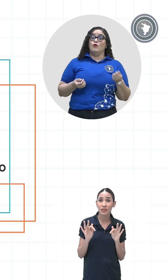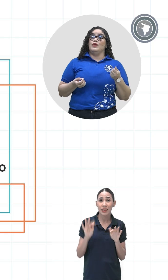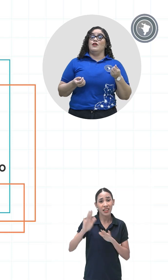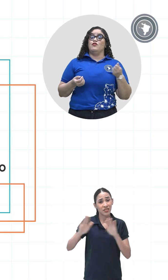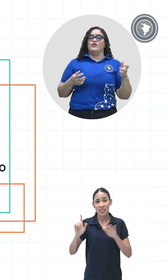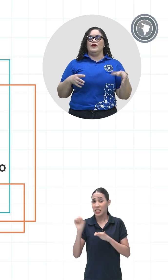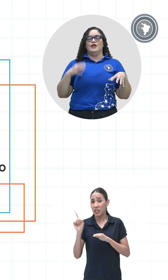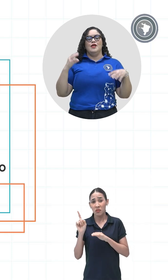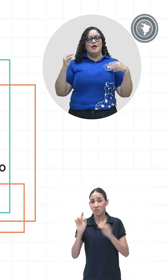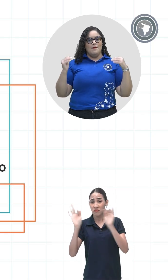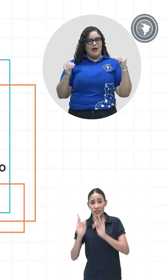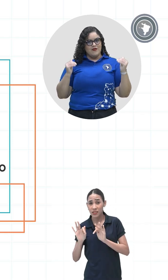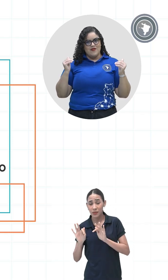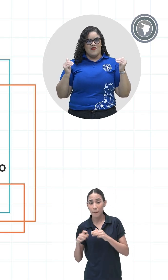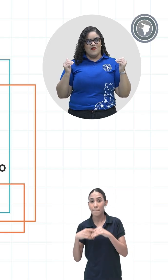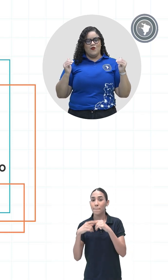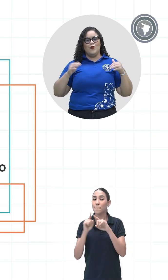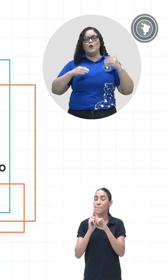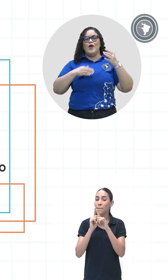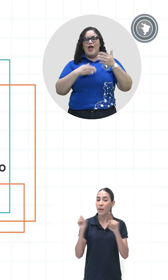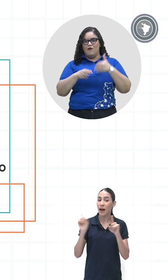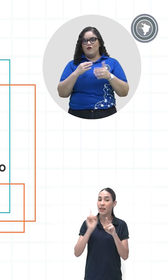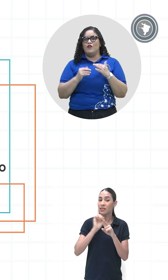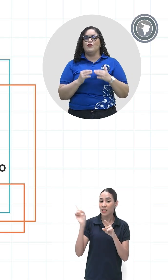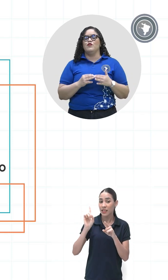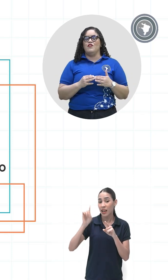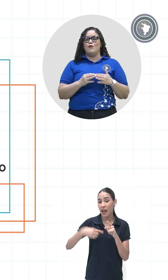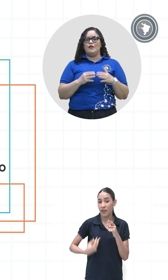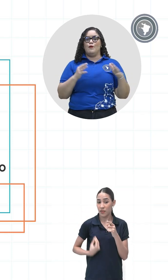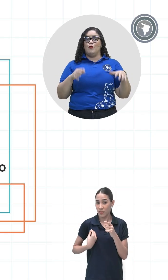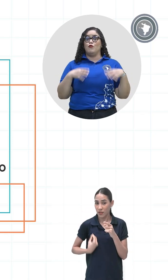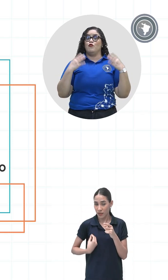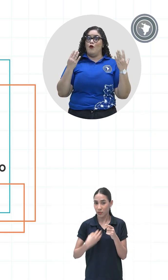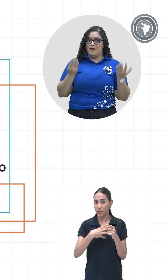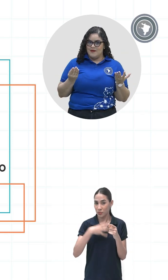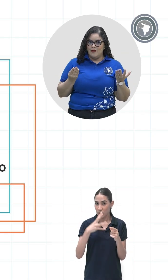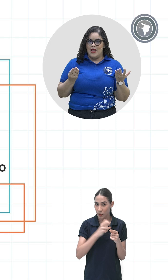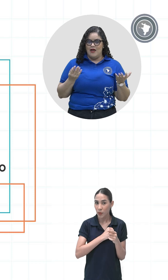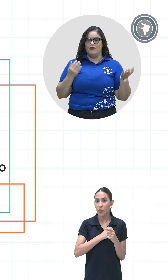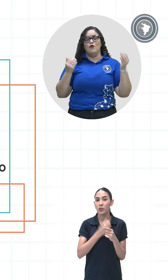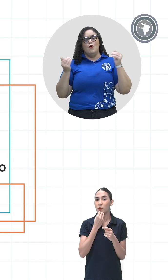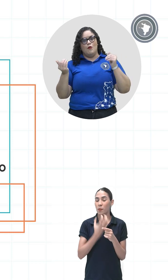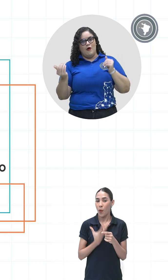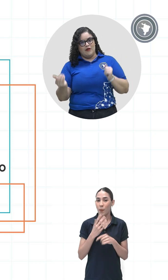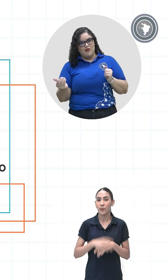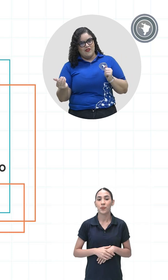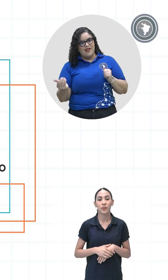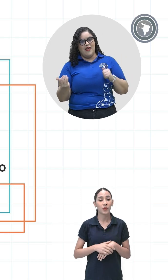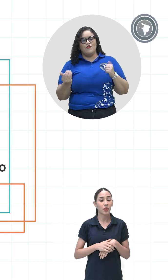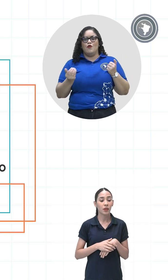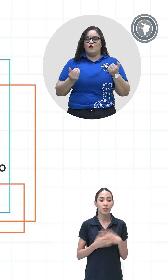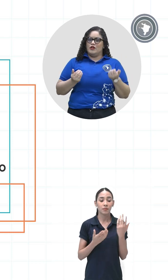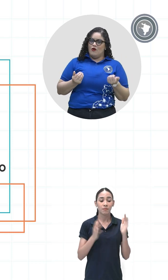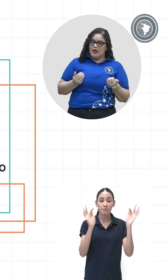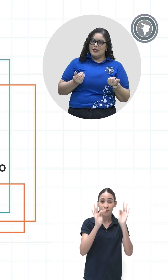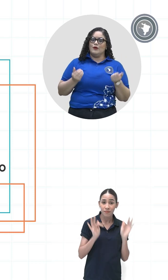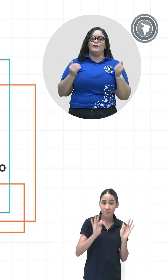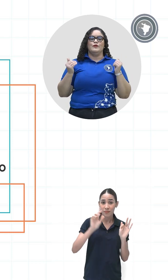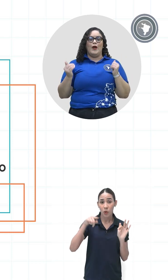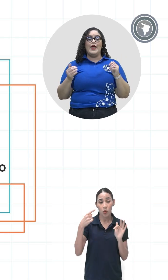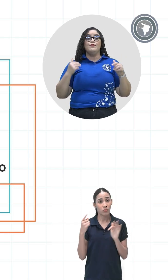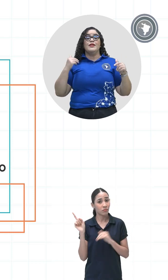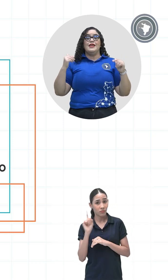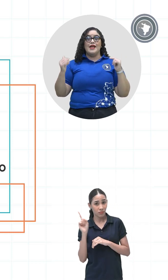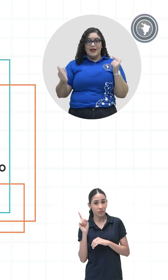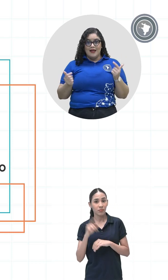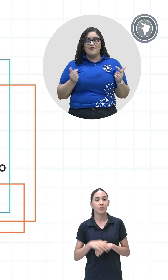fica tão contente assim. Mas, nesse sentido, é vivido um sentimento amoroso de forma saudável. Uma hora você cede, outra hora não,